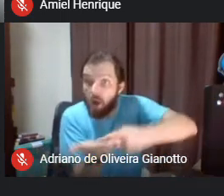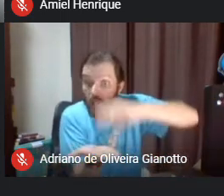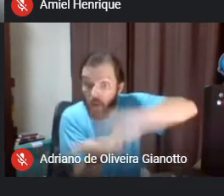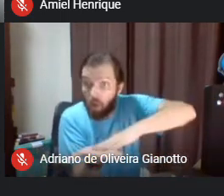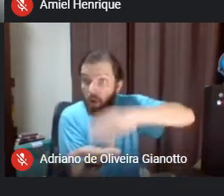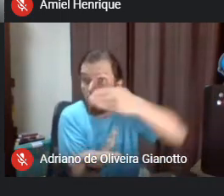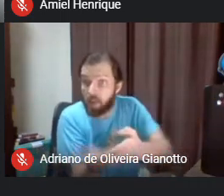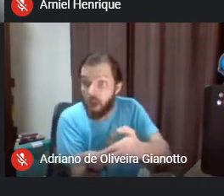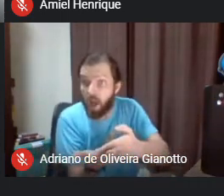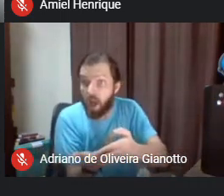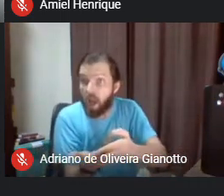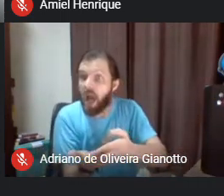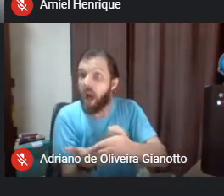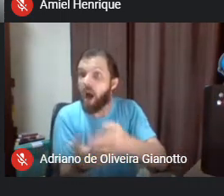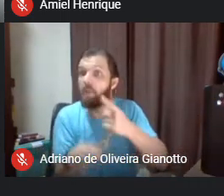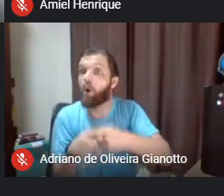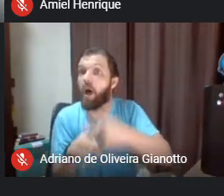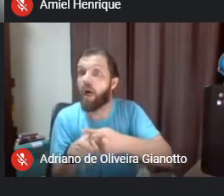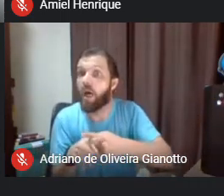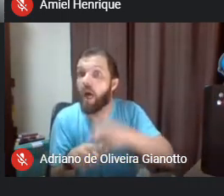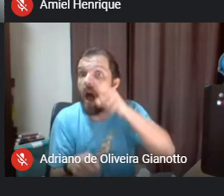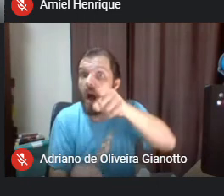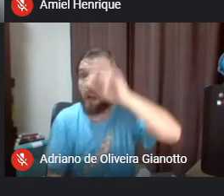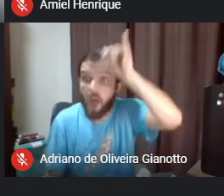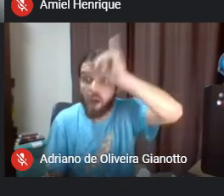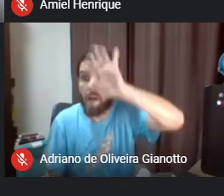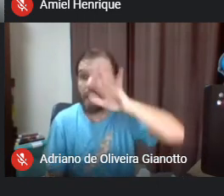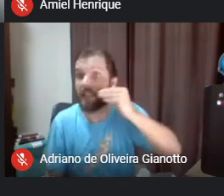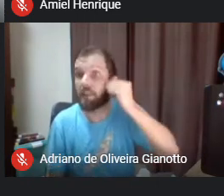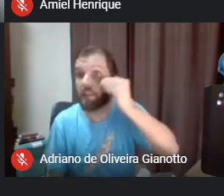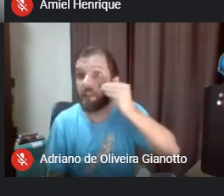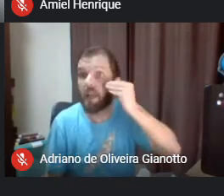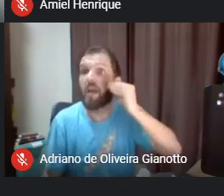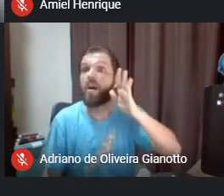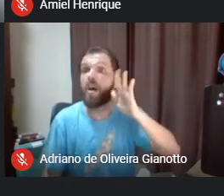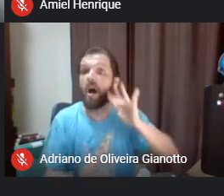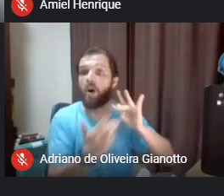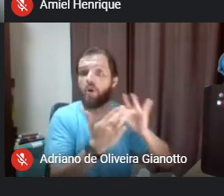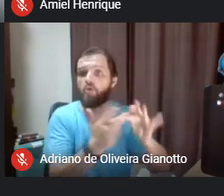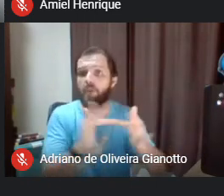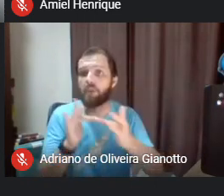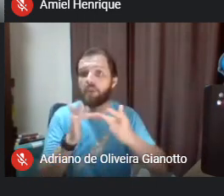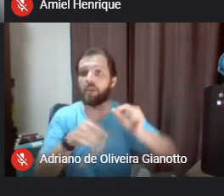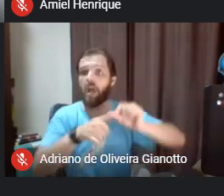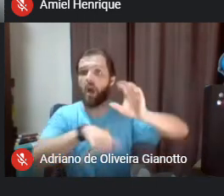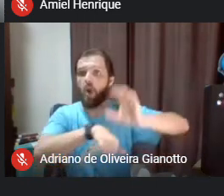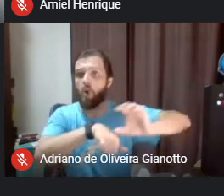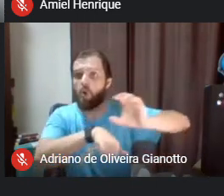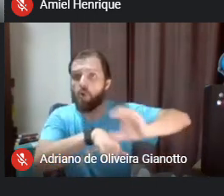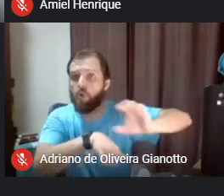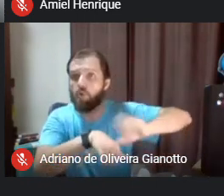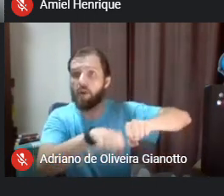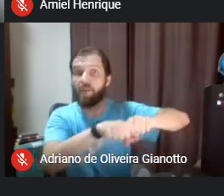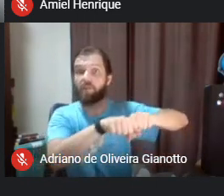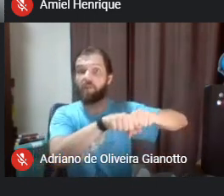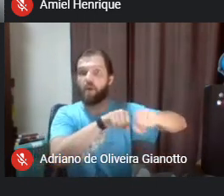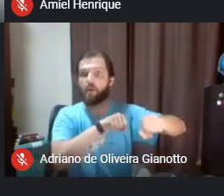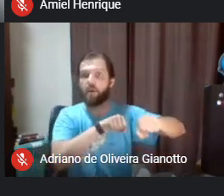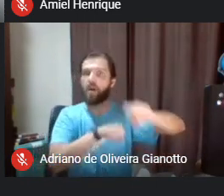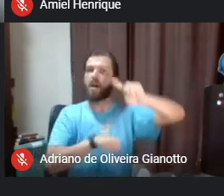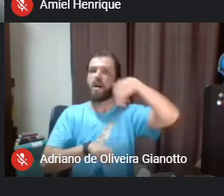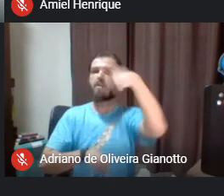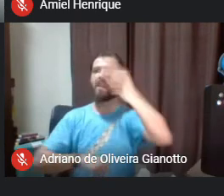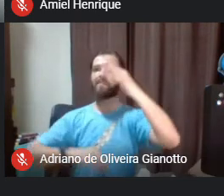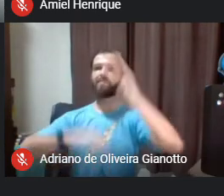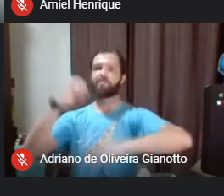ouvinte, não. Pode os dois. Né? Eles podem traduzir, interpretar, assim como Itamar tem experiência, tem contato com